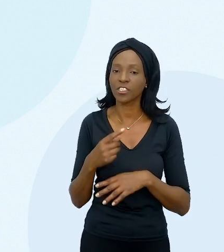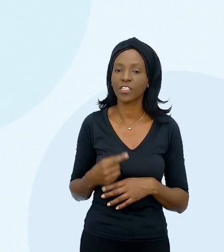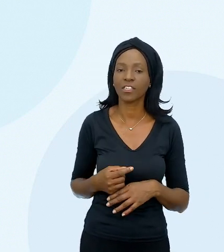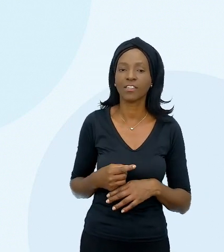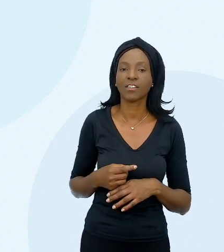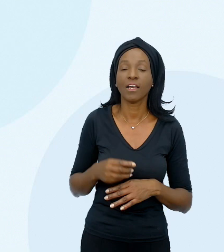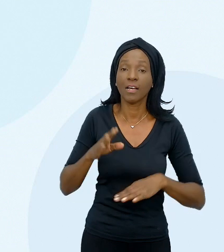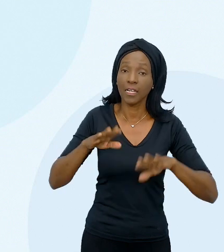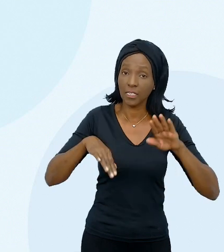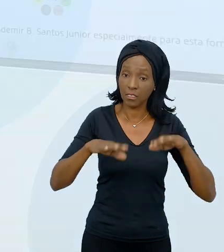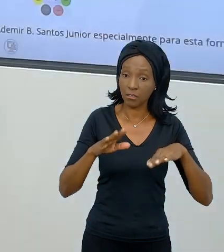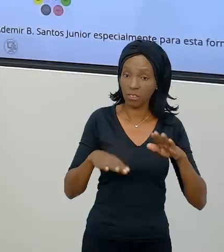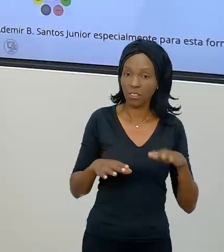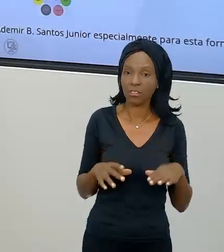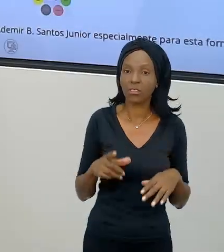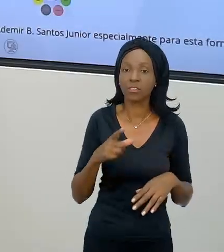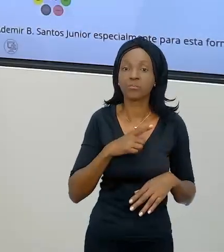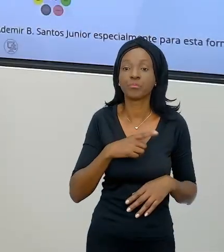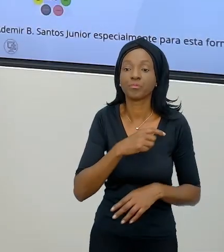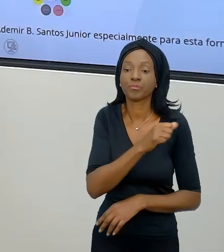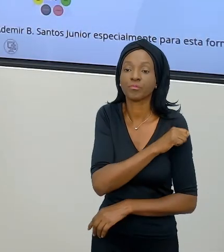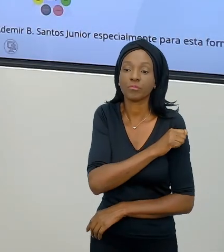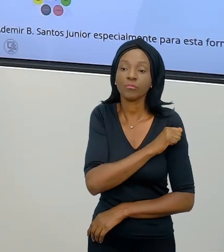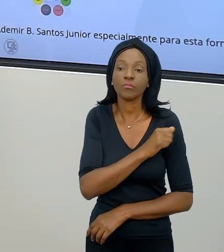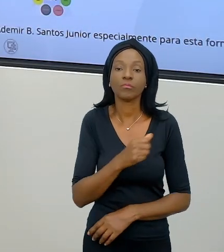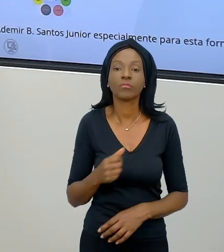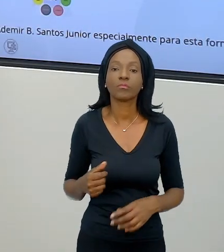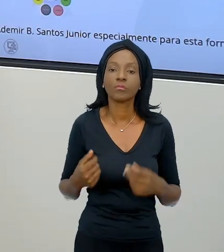Às vezes, tem aqueles alunos que precisam